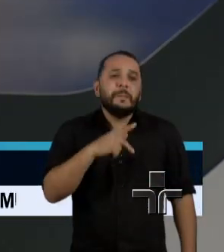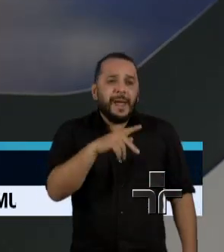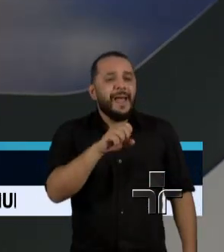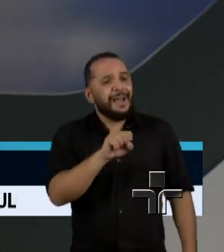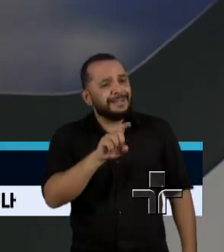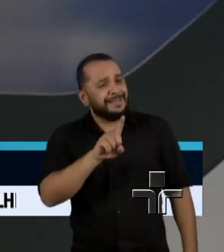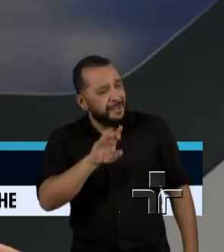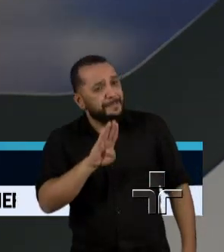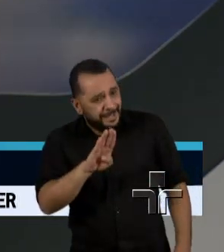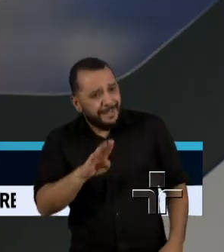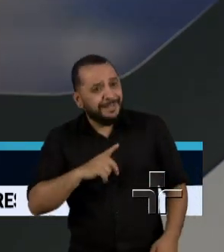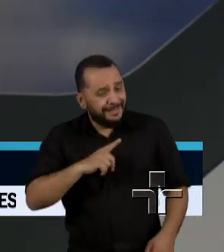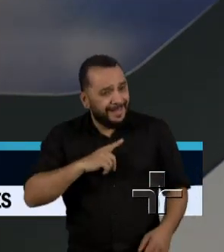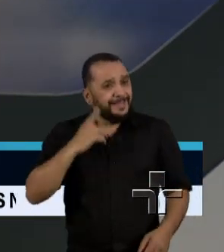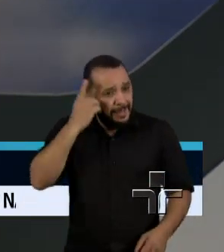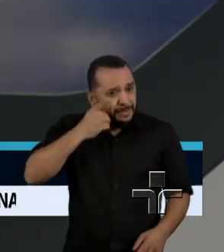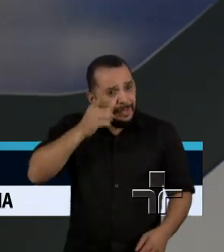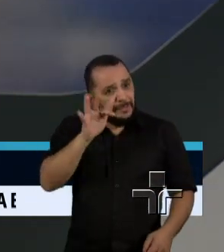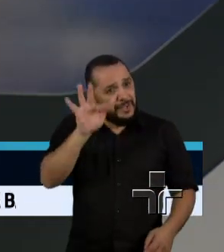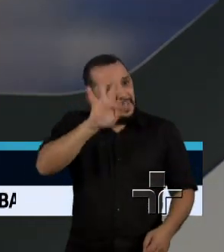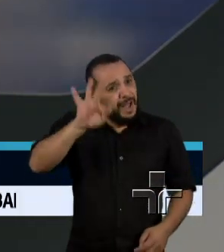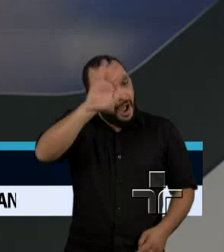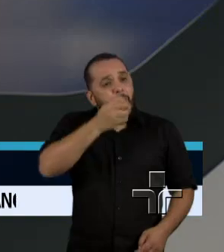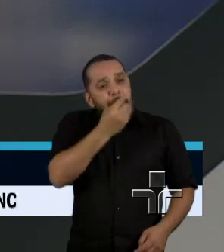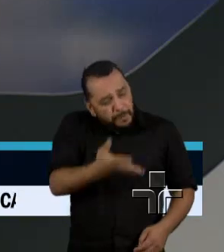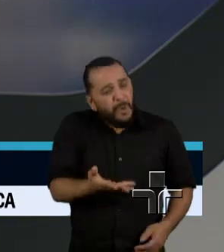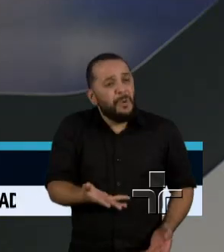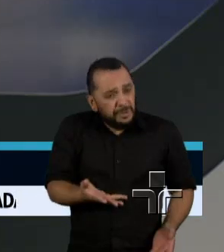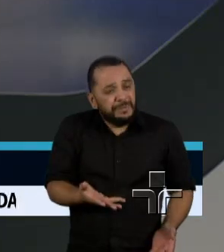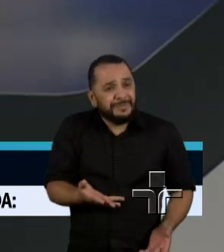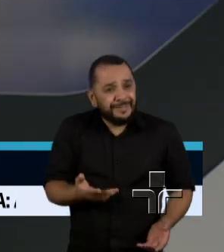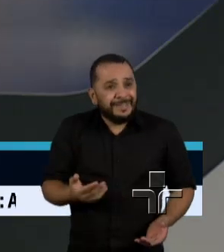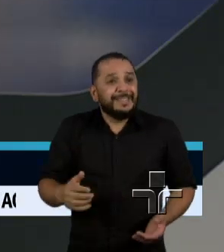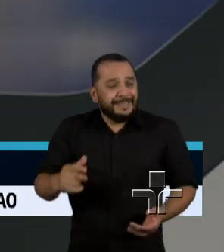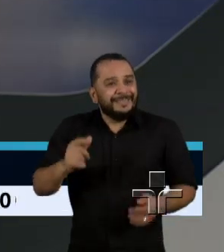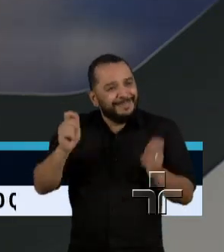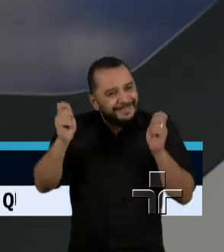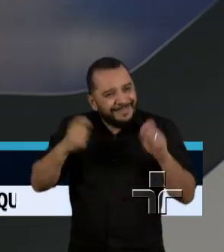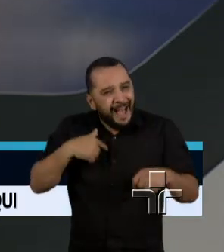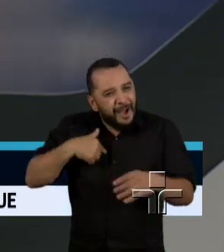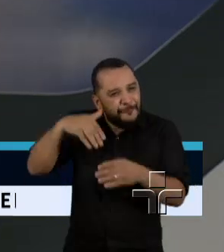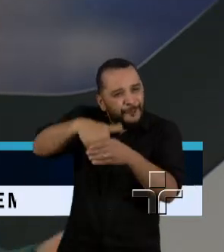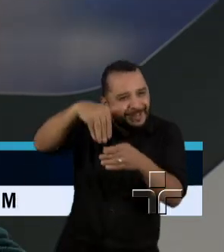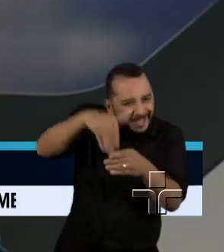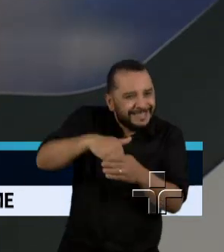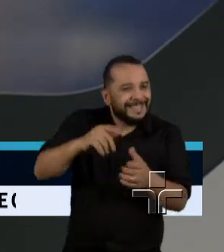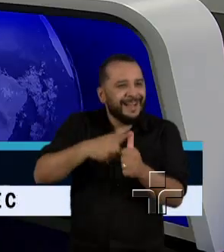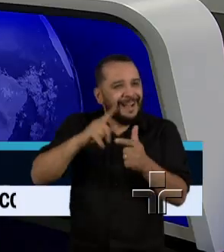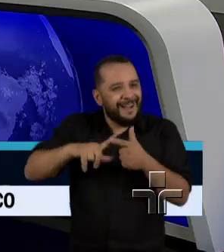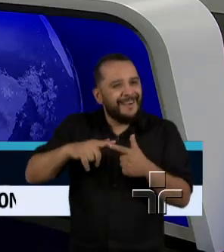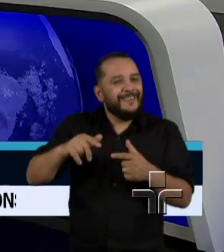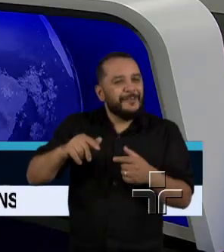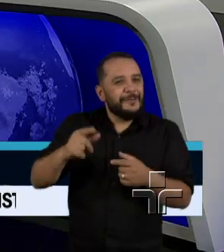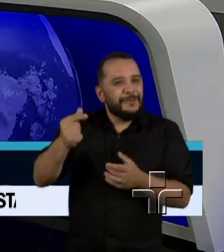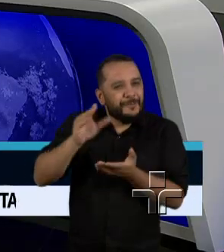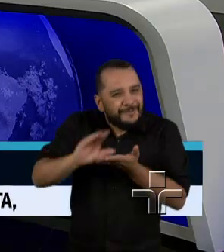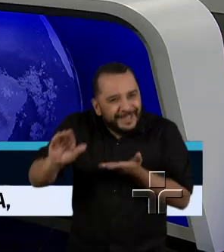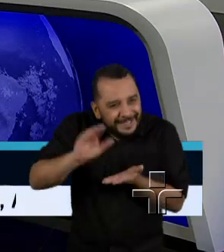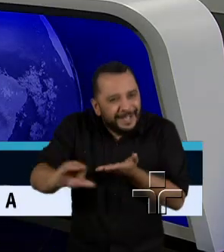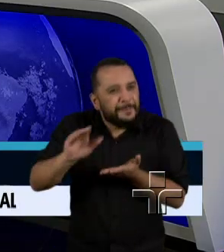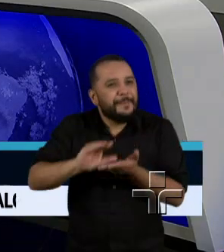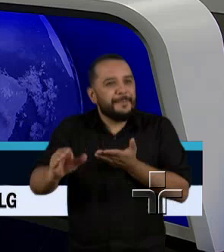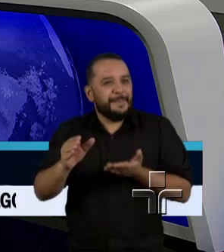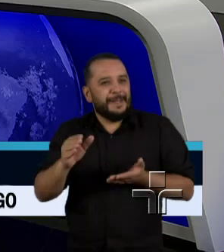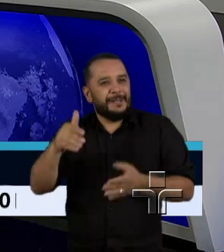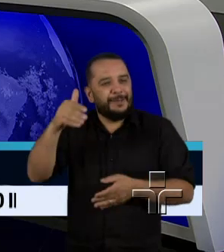porque todo partido que tem muito deputado federal pega uma fatia maior do bolo dos financiamentos de